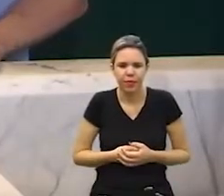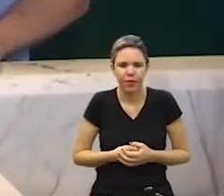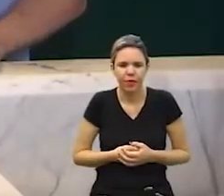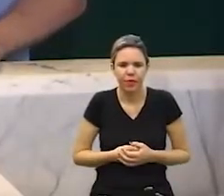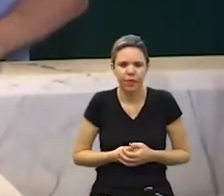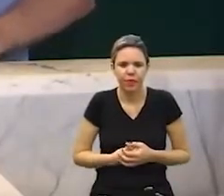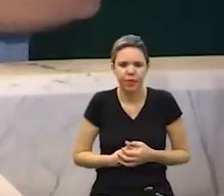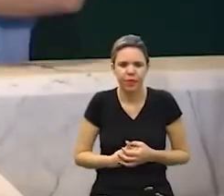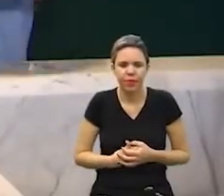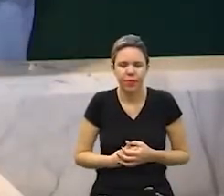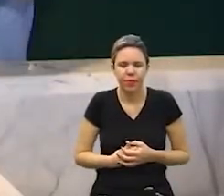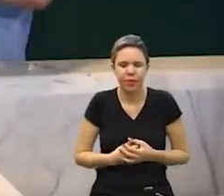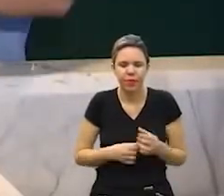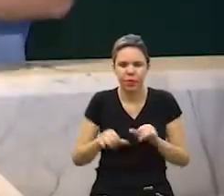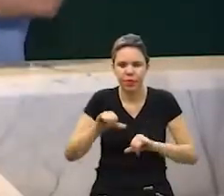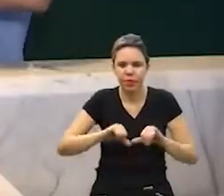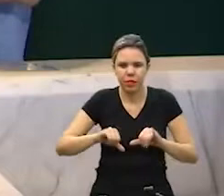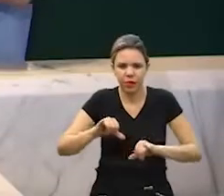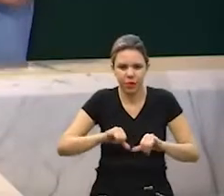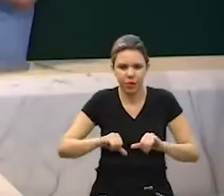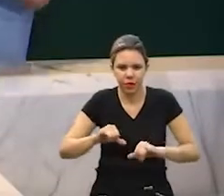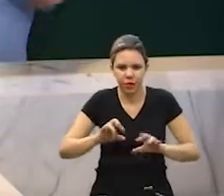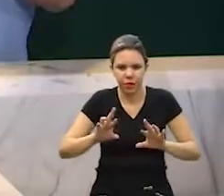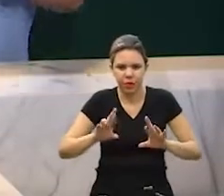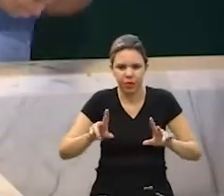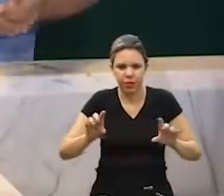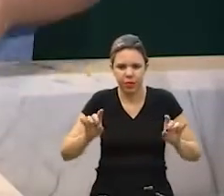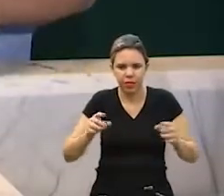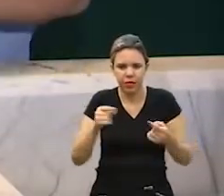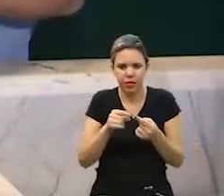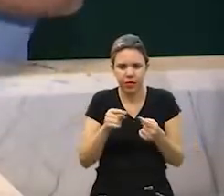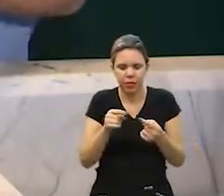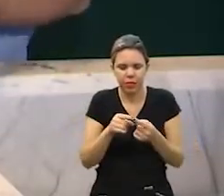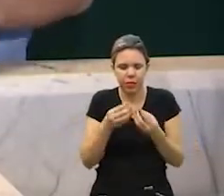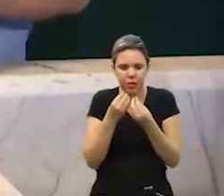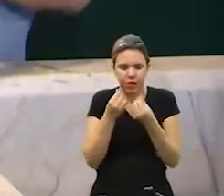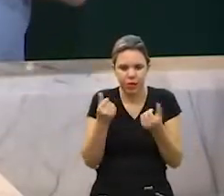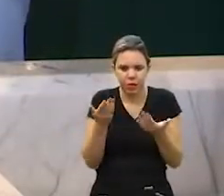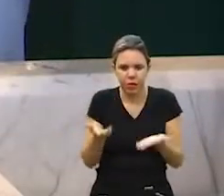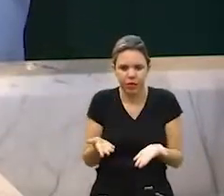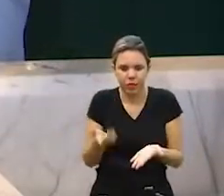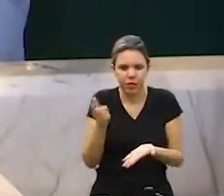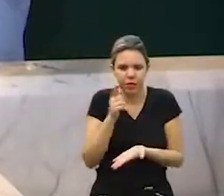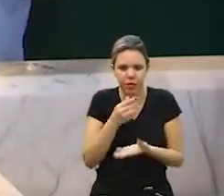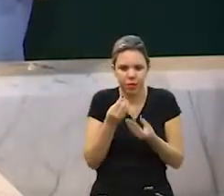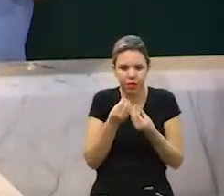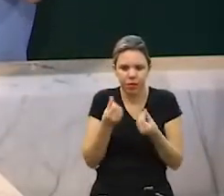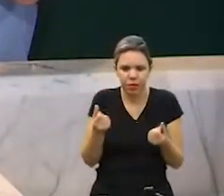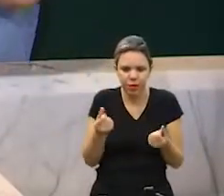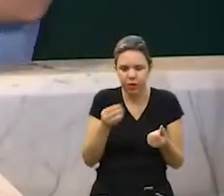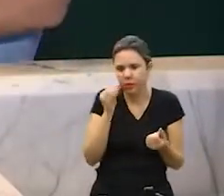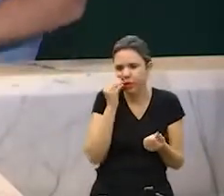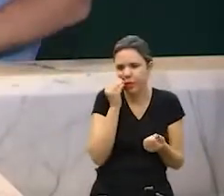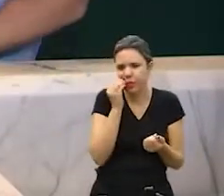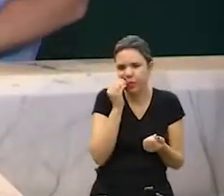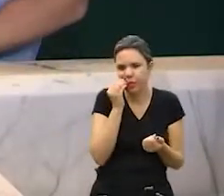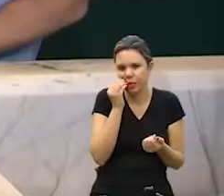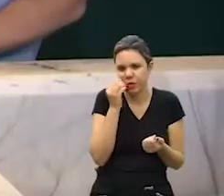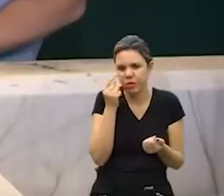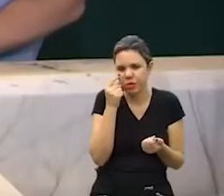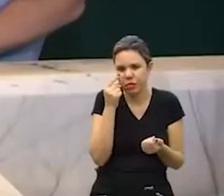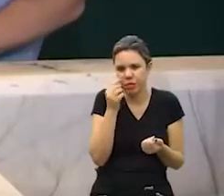Gente, é uma alquimia, né? É uma alquimia, né? Combinação de sabores. Você consegue sentir aqui o